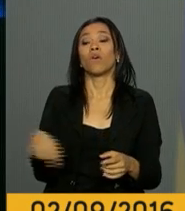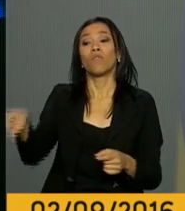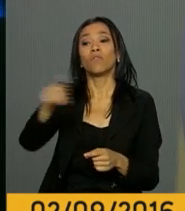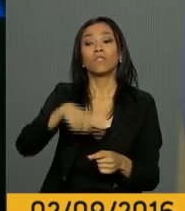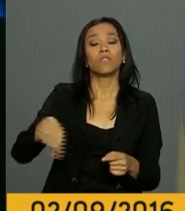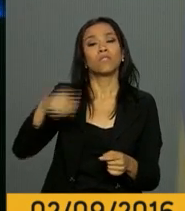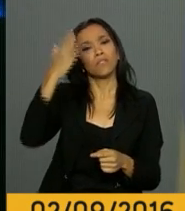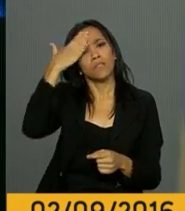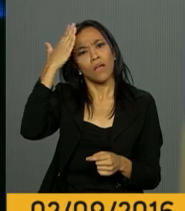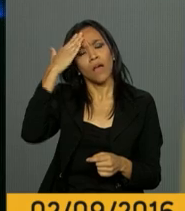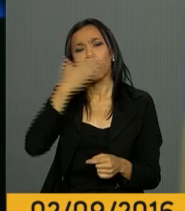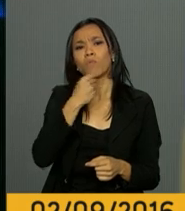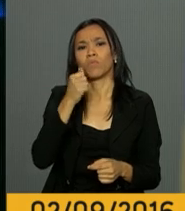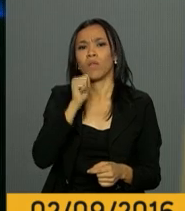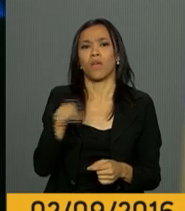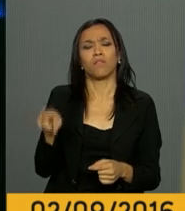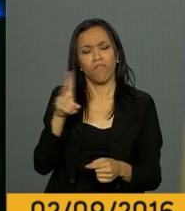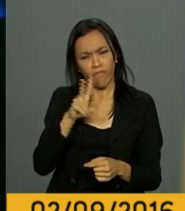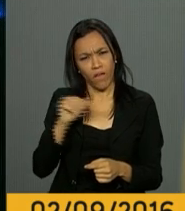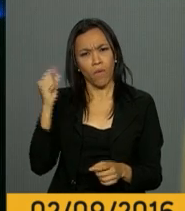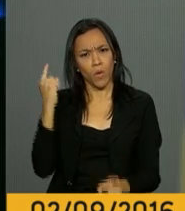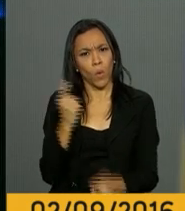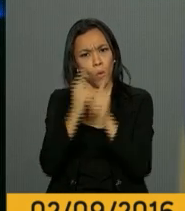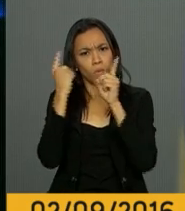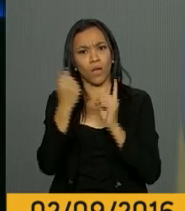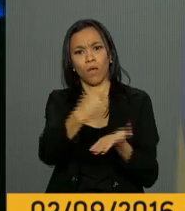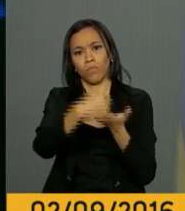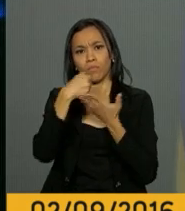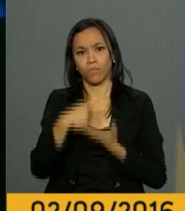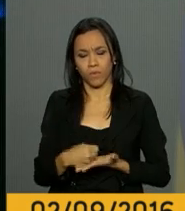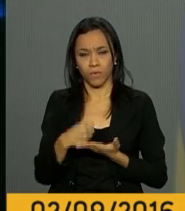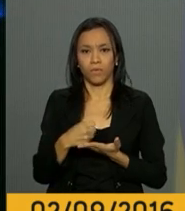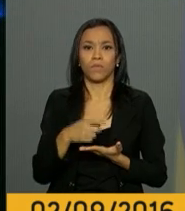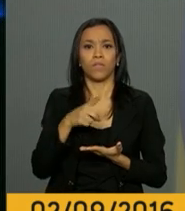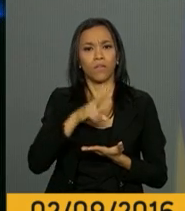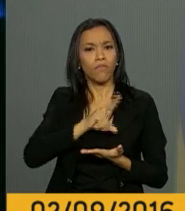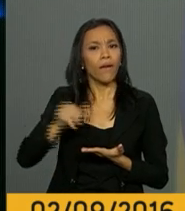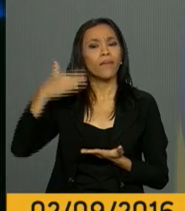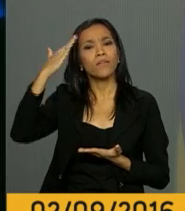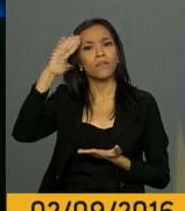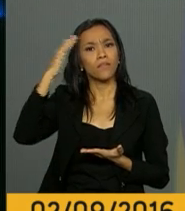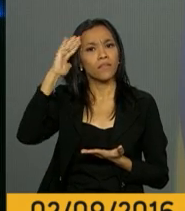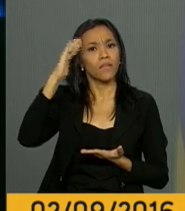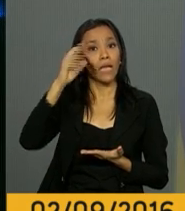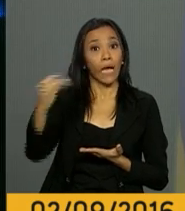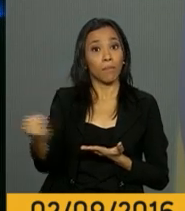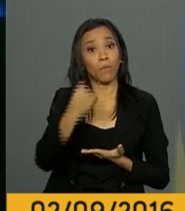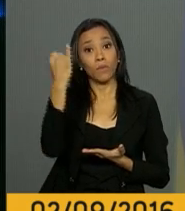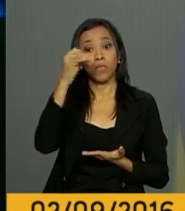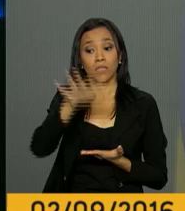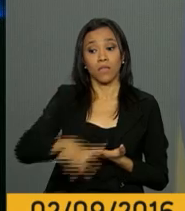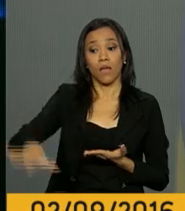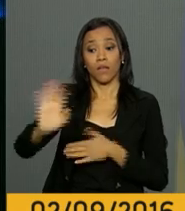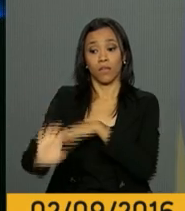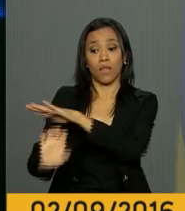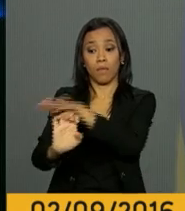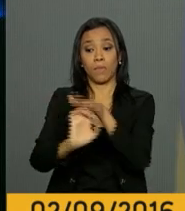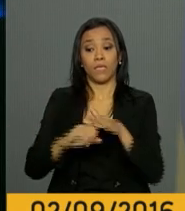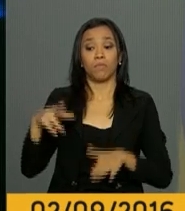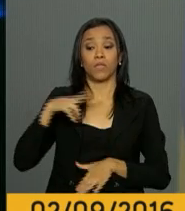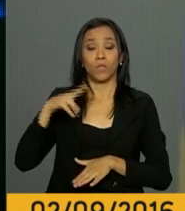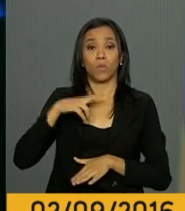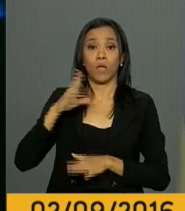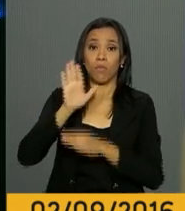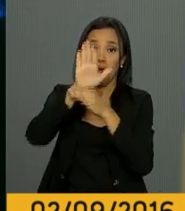senhores sempre encontrarão um aliado que compreende a importância do setor privado para a economia